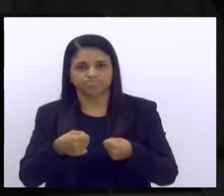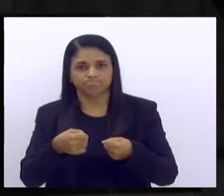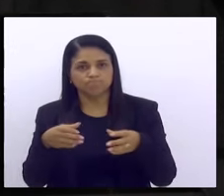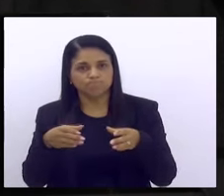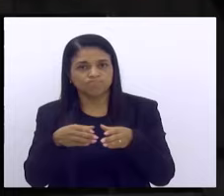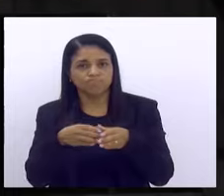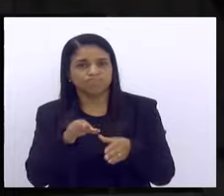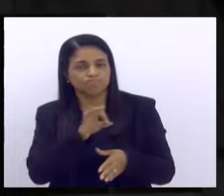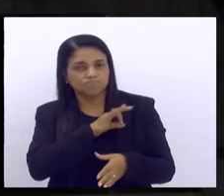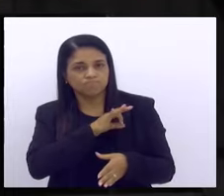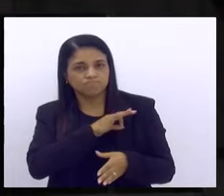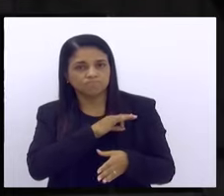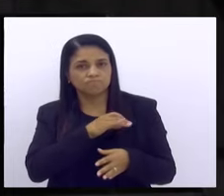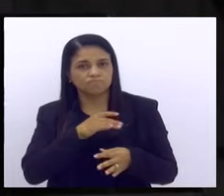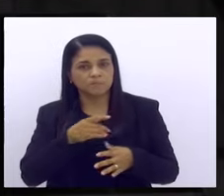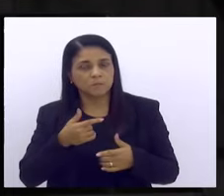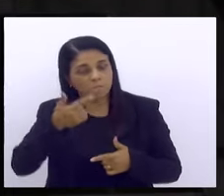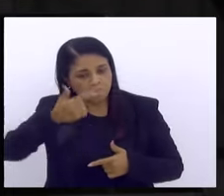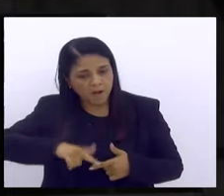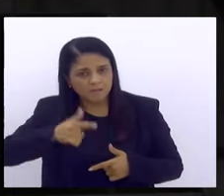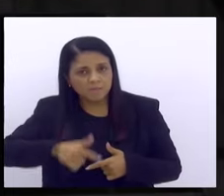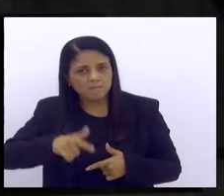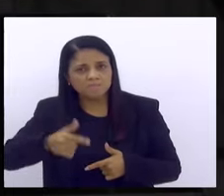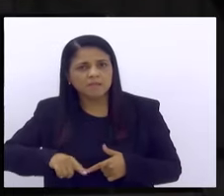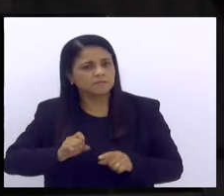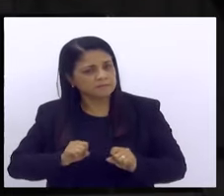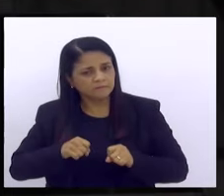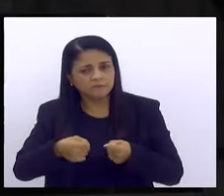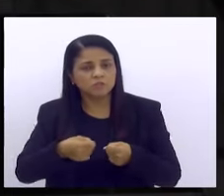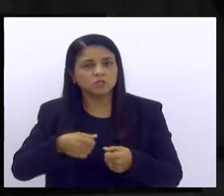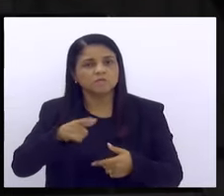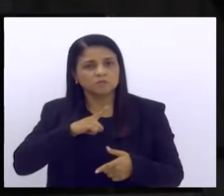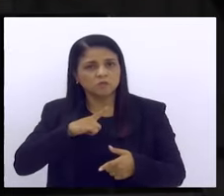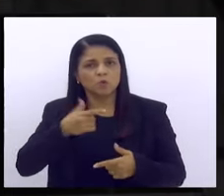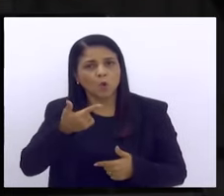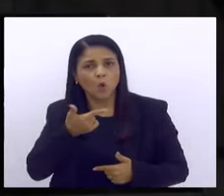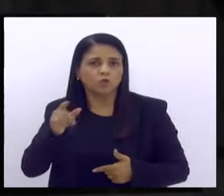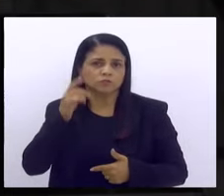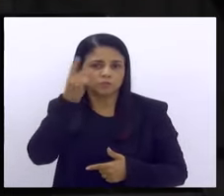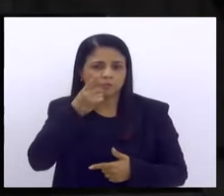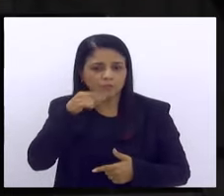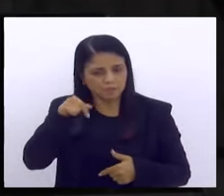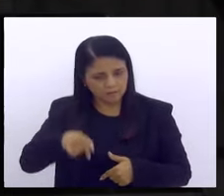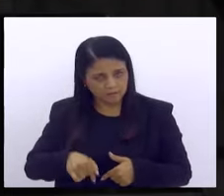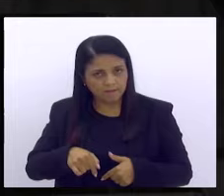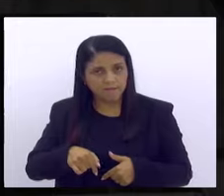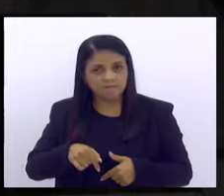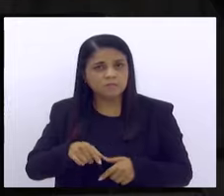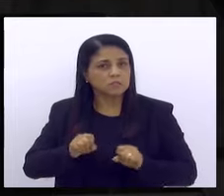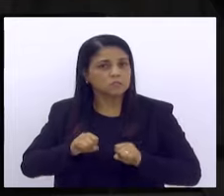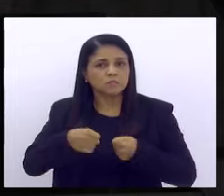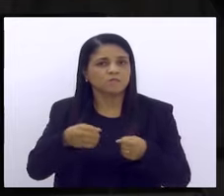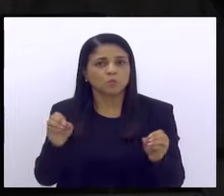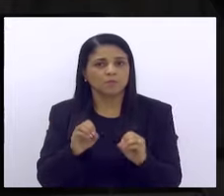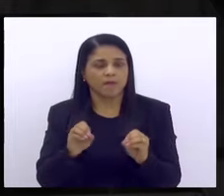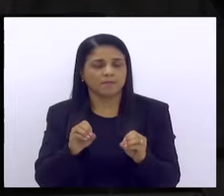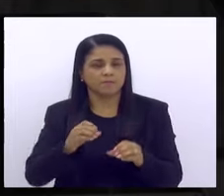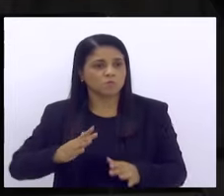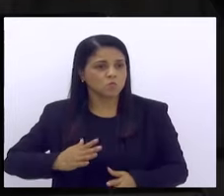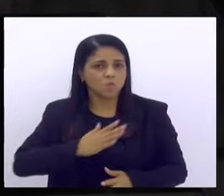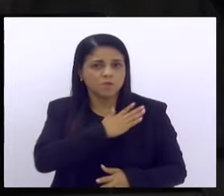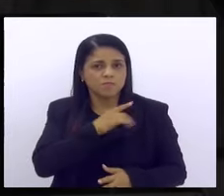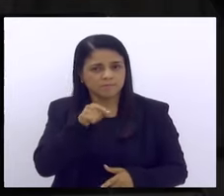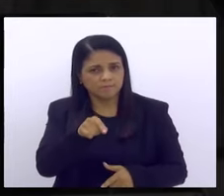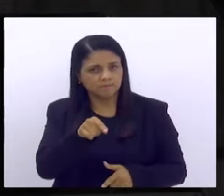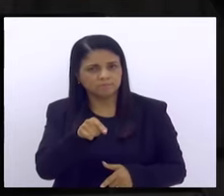muitos policiais que passaram por aqui como deputado nunca defenderam. Defendo essa tropa aqui mais do que o atual comandante de vocês, que bota